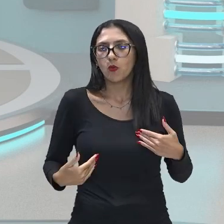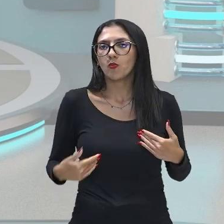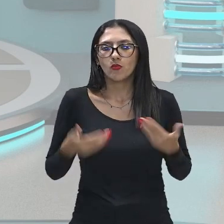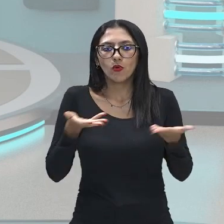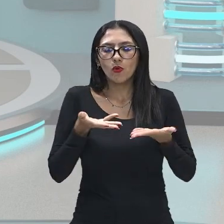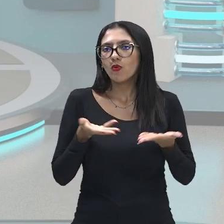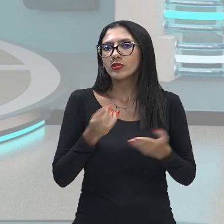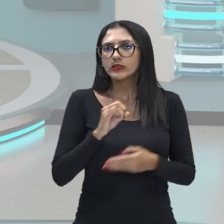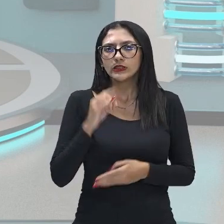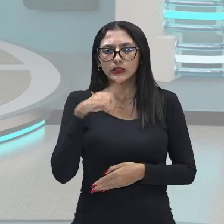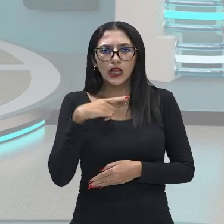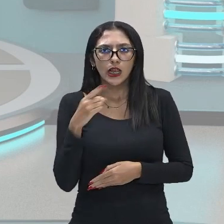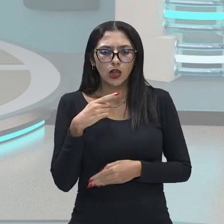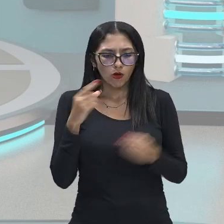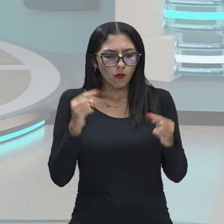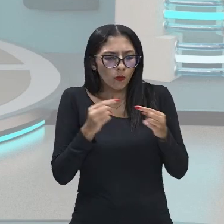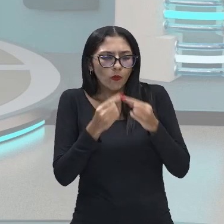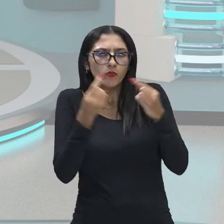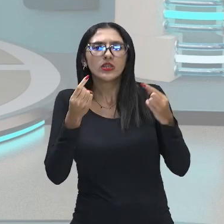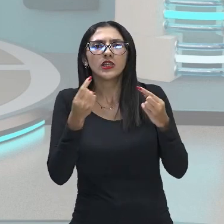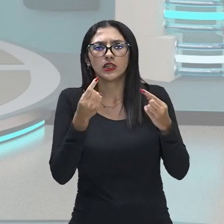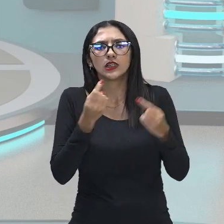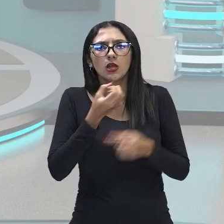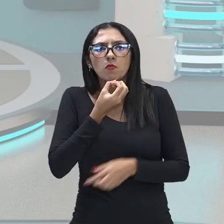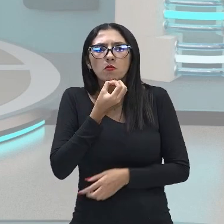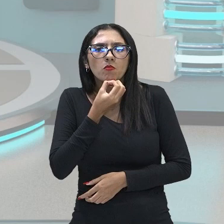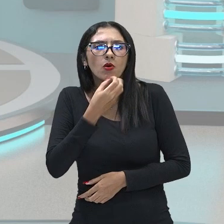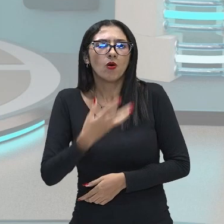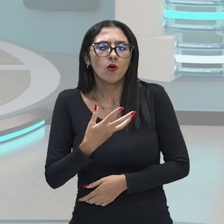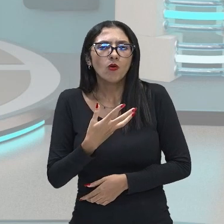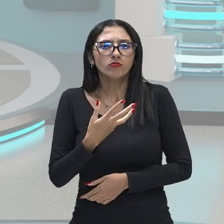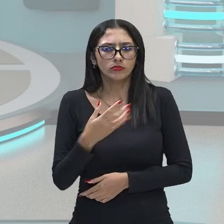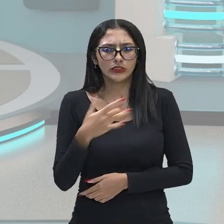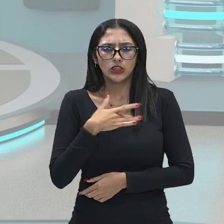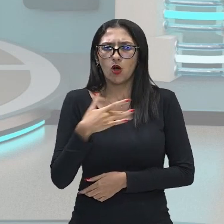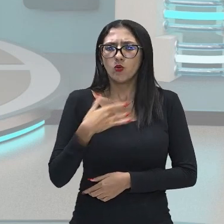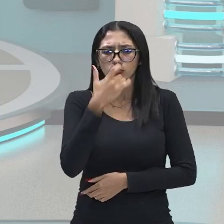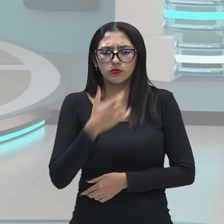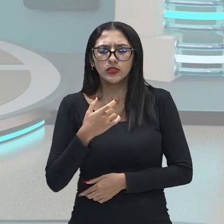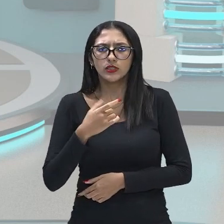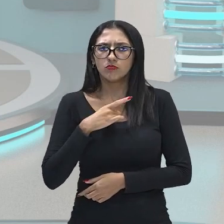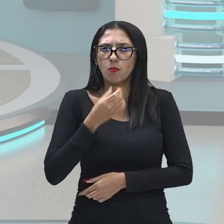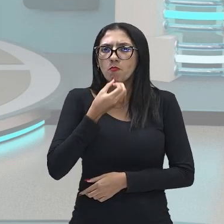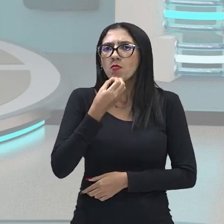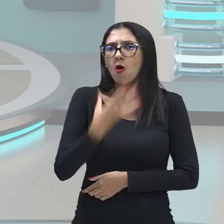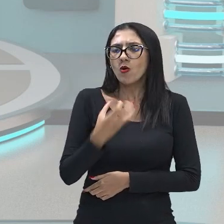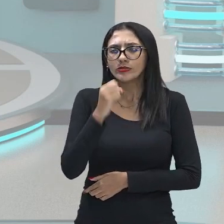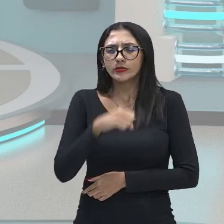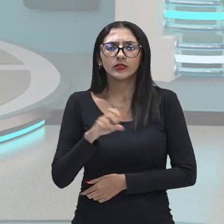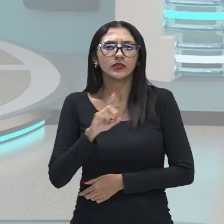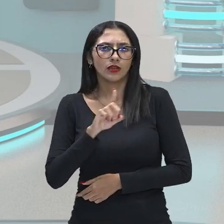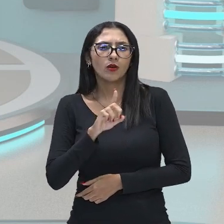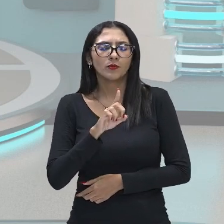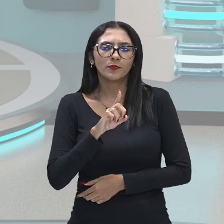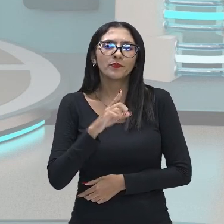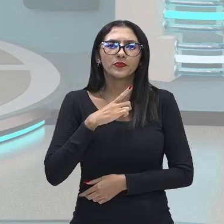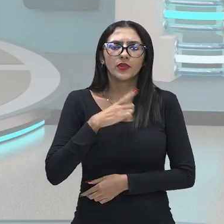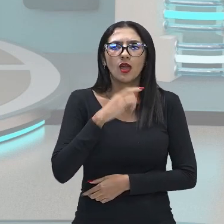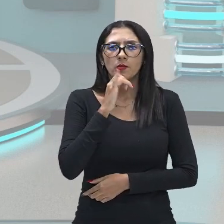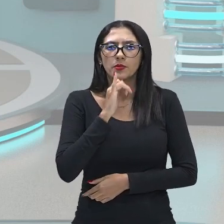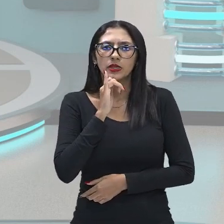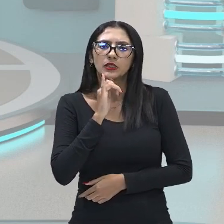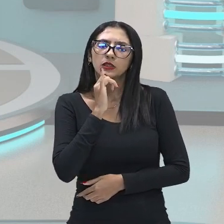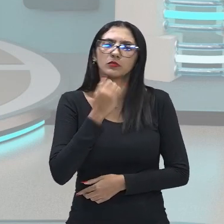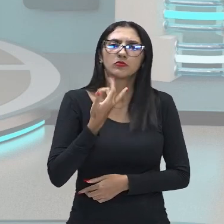se esse estado eh contribui ou não para a minha saúde e encontrar aí o equilíbrio e eh mais